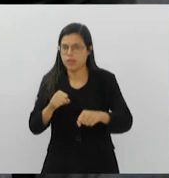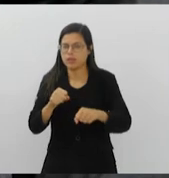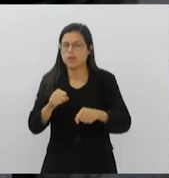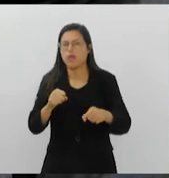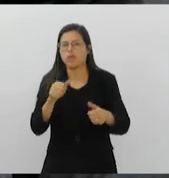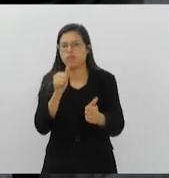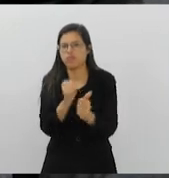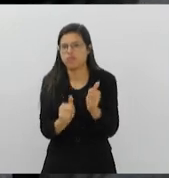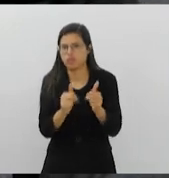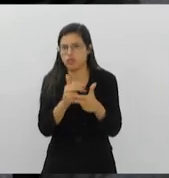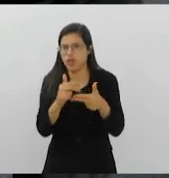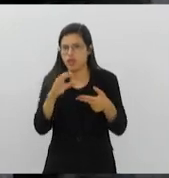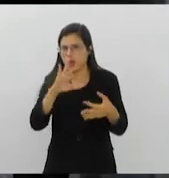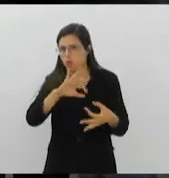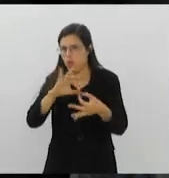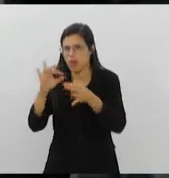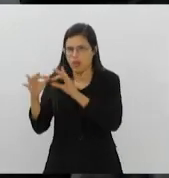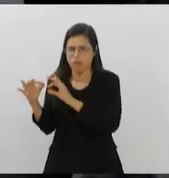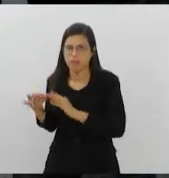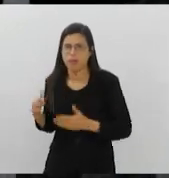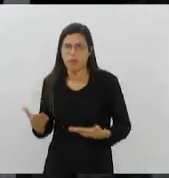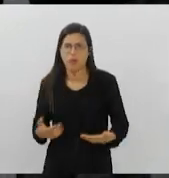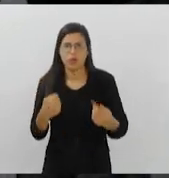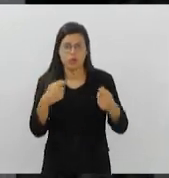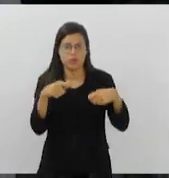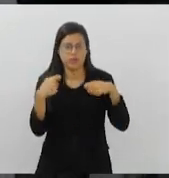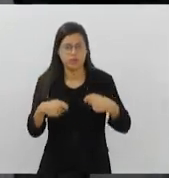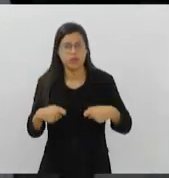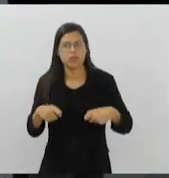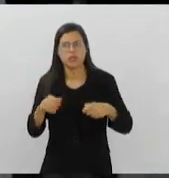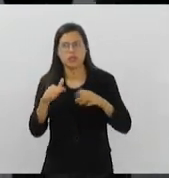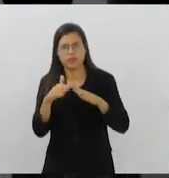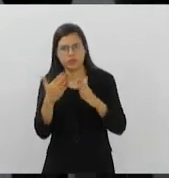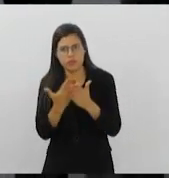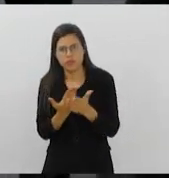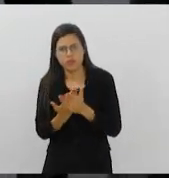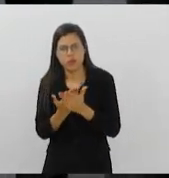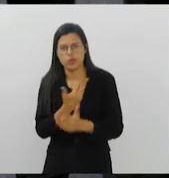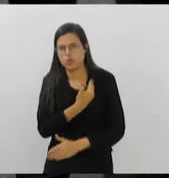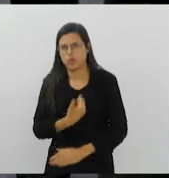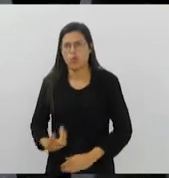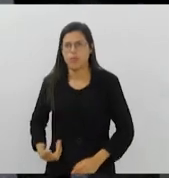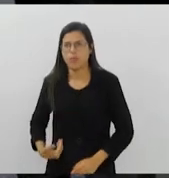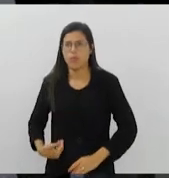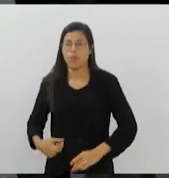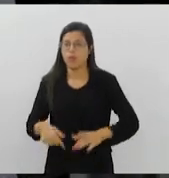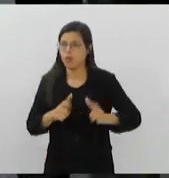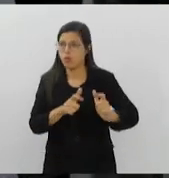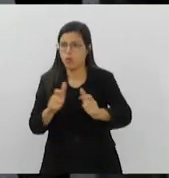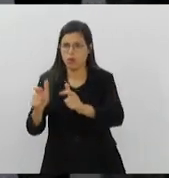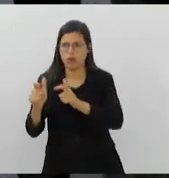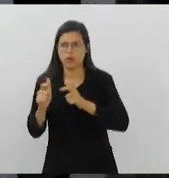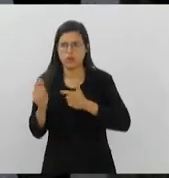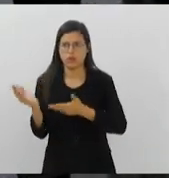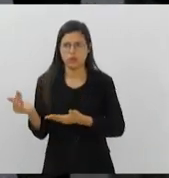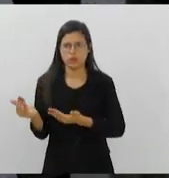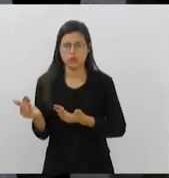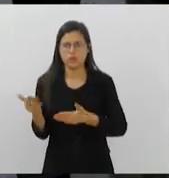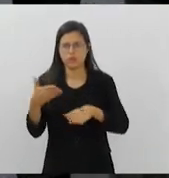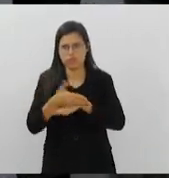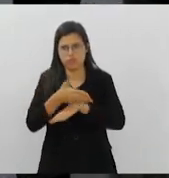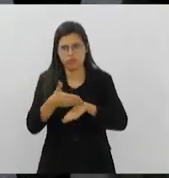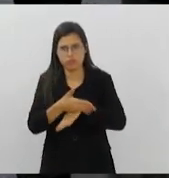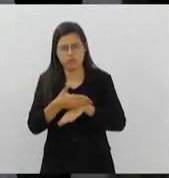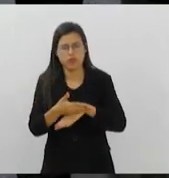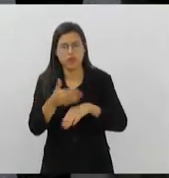precisa que passe pelas escolas públicas, que passe pelos espaços onde a nossa juventude frequenta, o estímulo